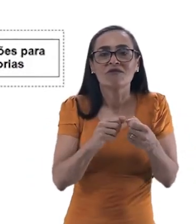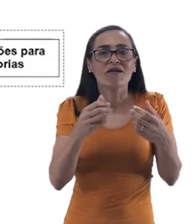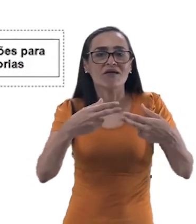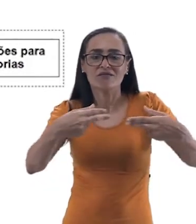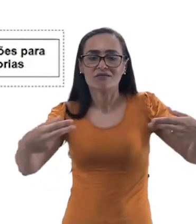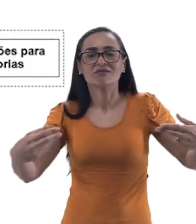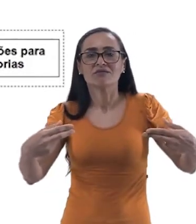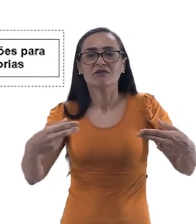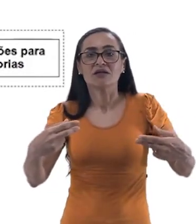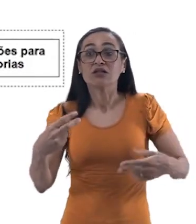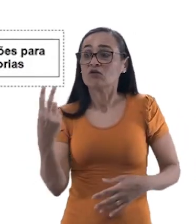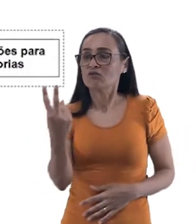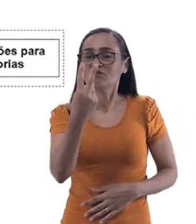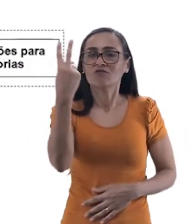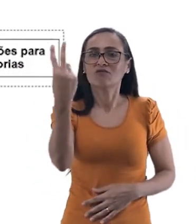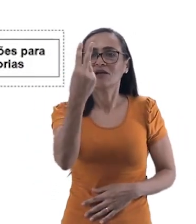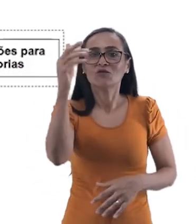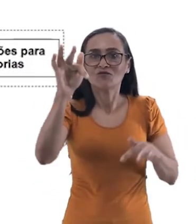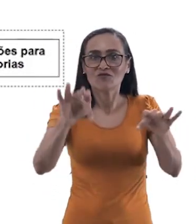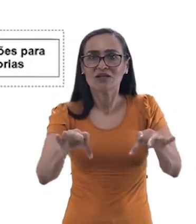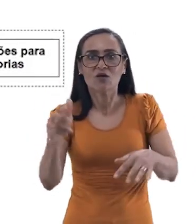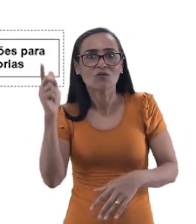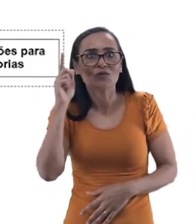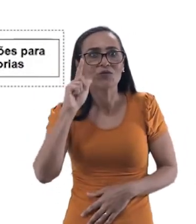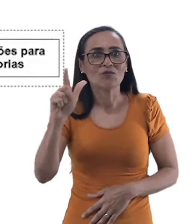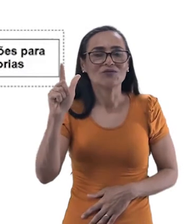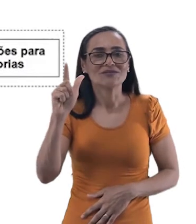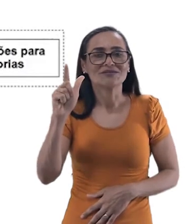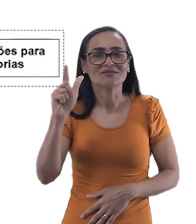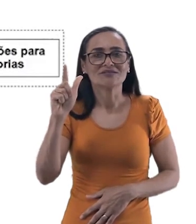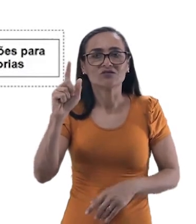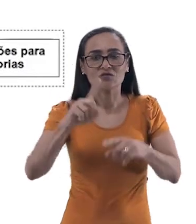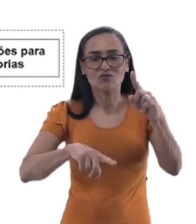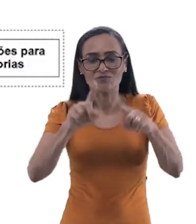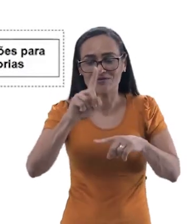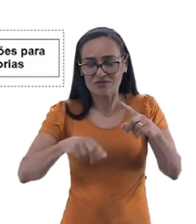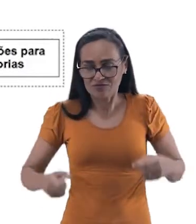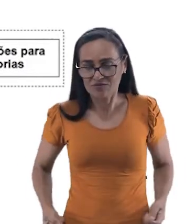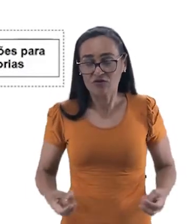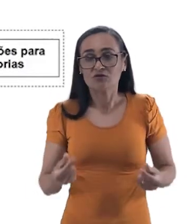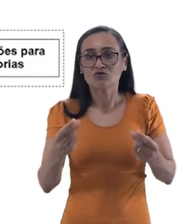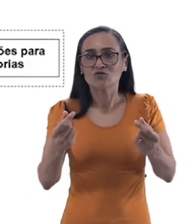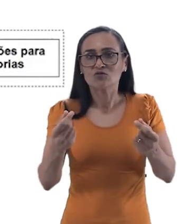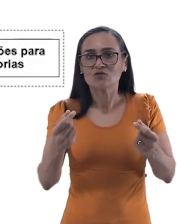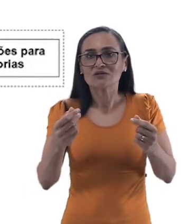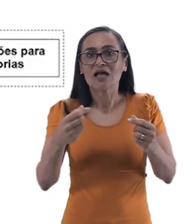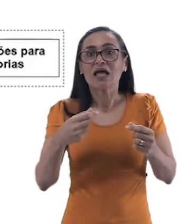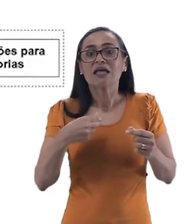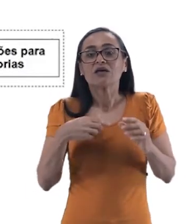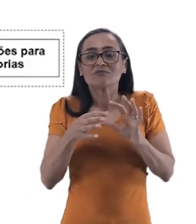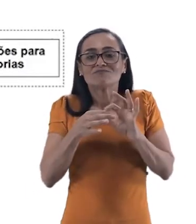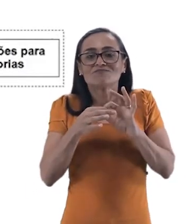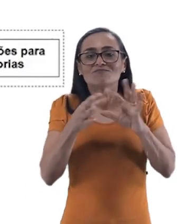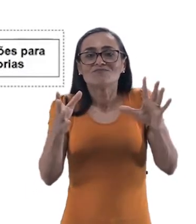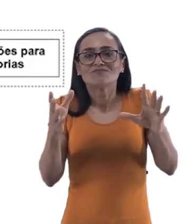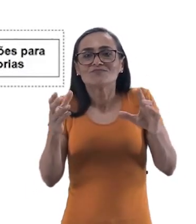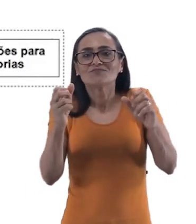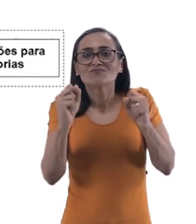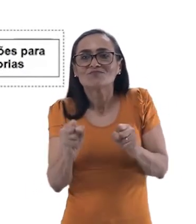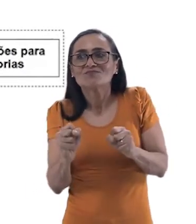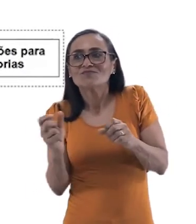operacional. Então, quando eu chego a esses valores que estão aqui no meu objeto de custo, isso me